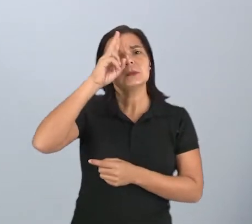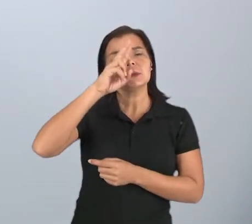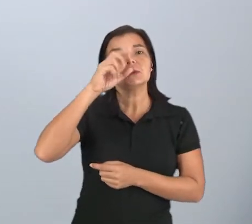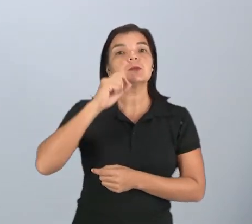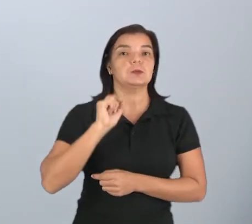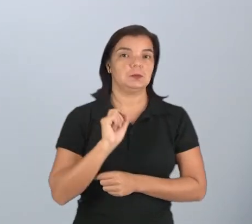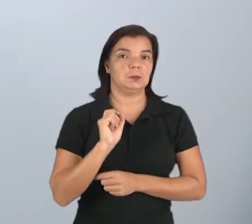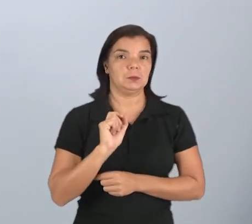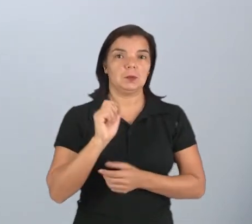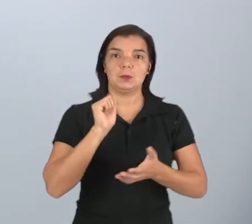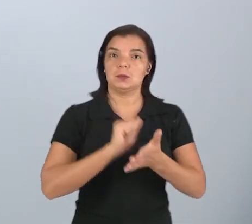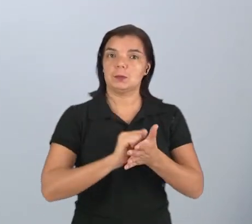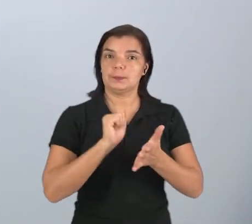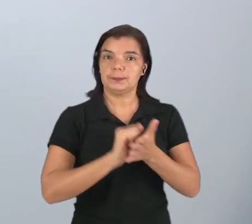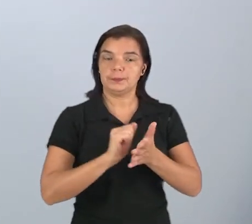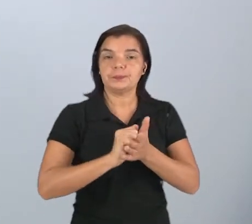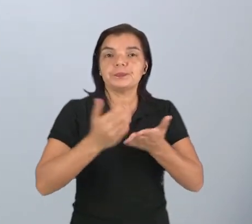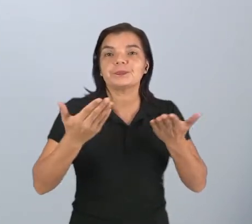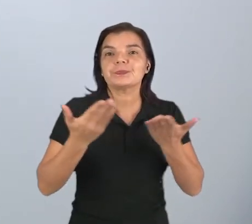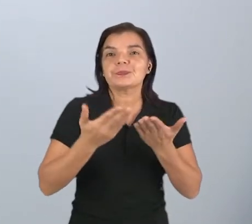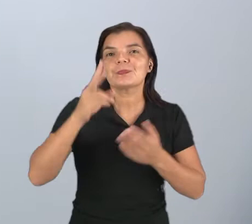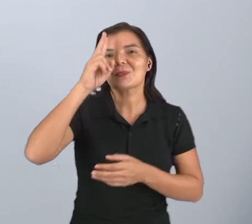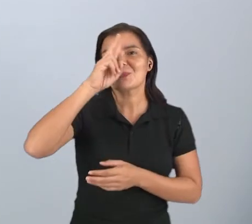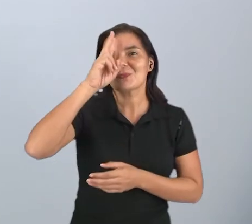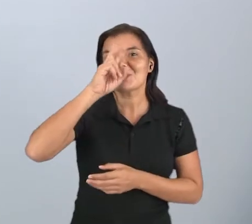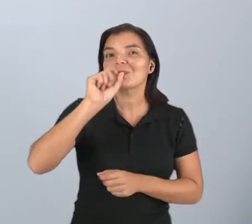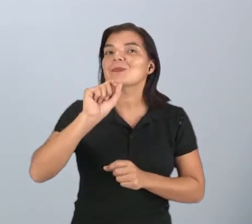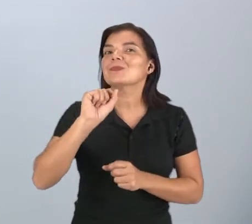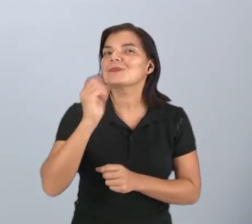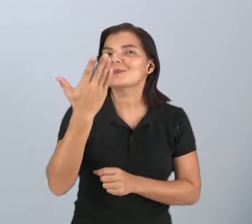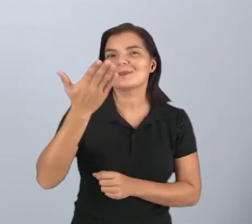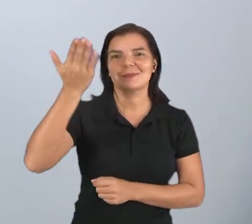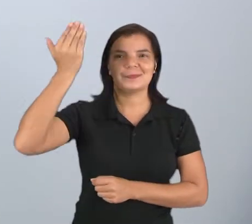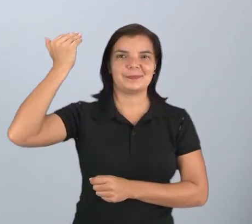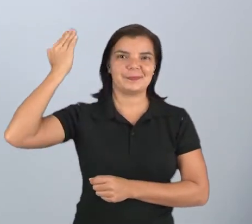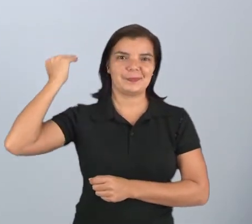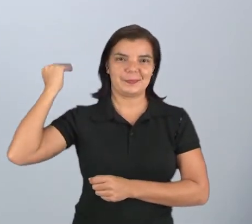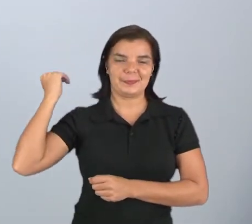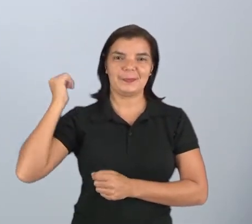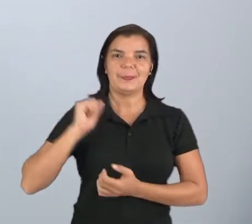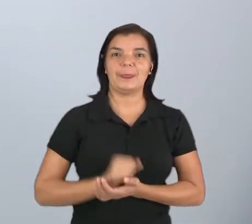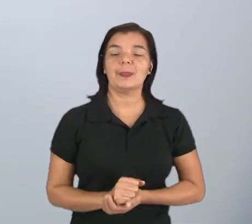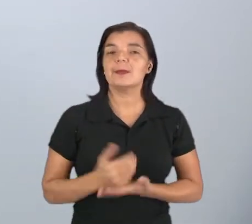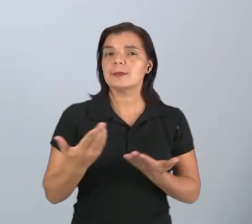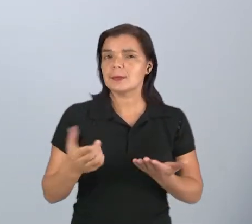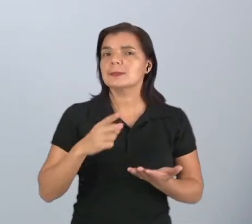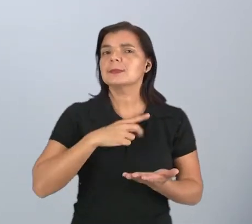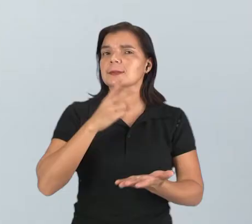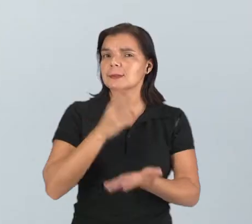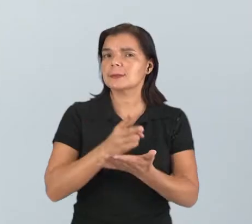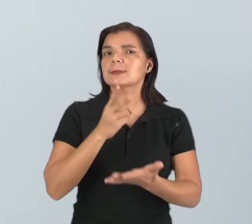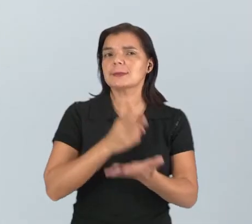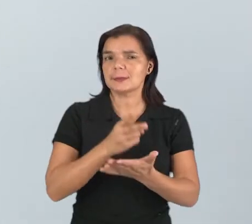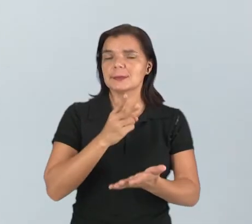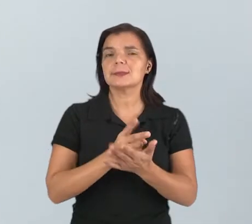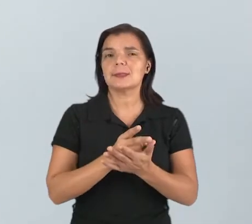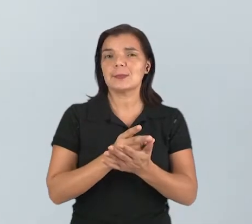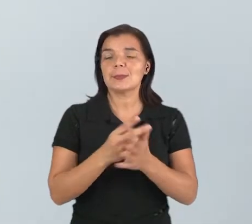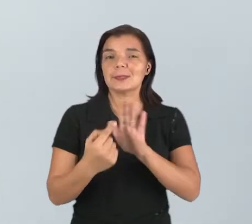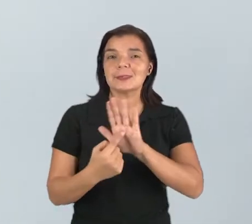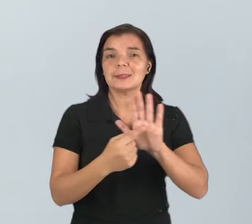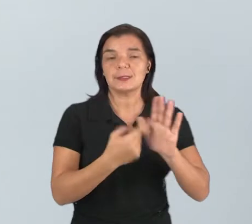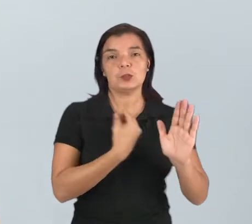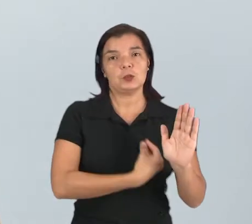que eu estou escrevendo no hoje, lembrando o que aconteceu no passado. Então, vai ter sempre essa marcação